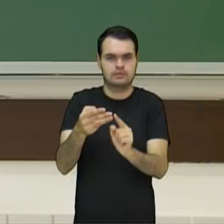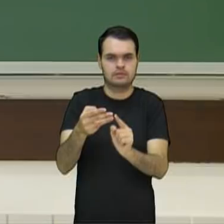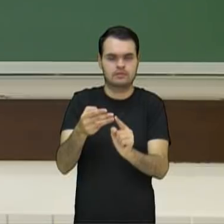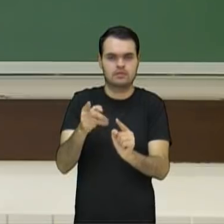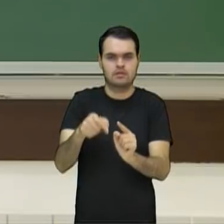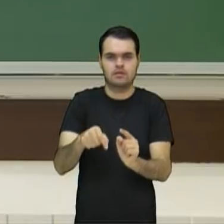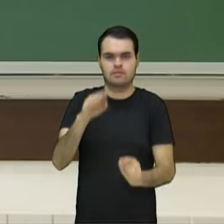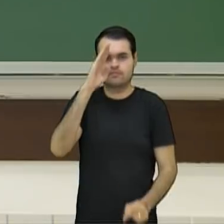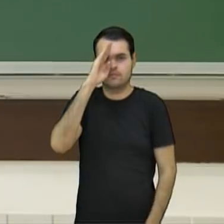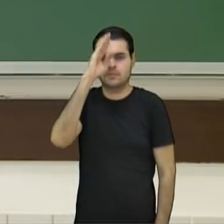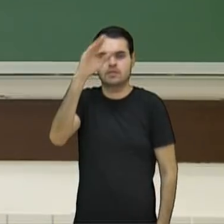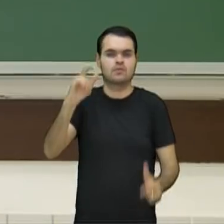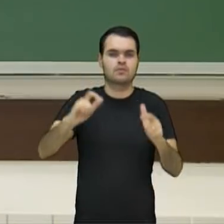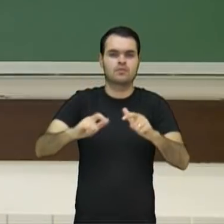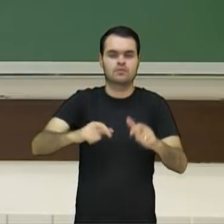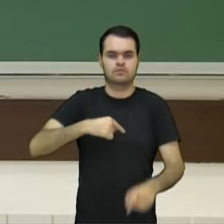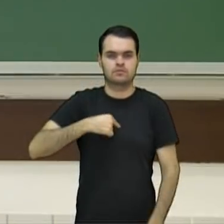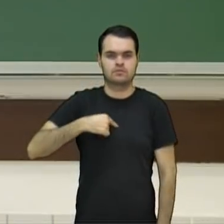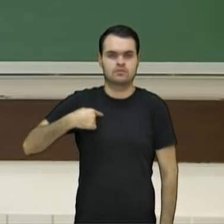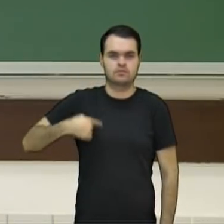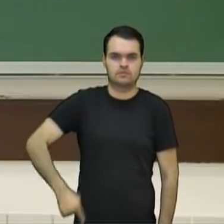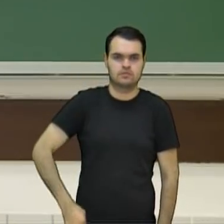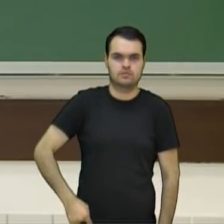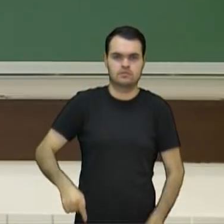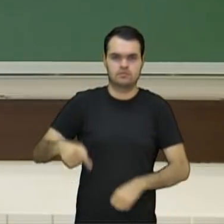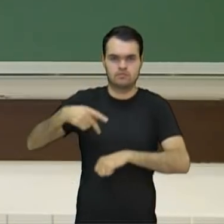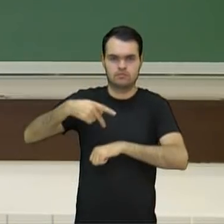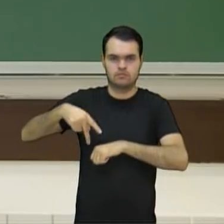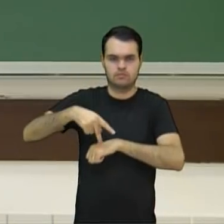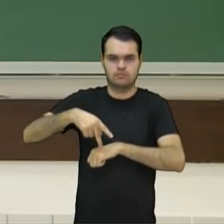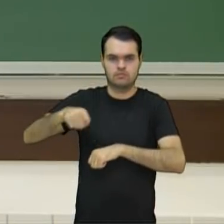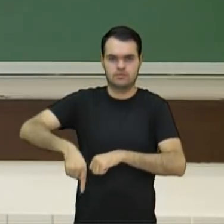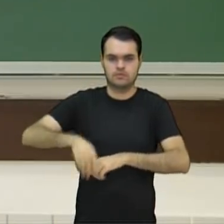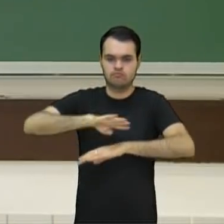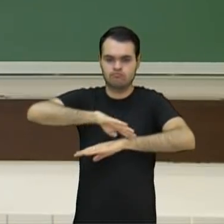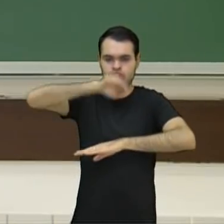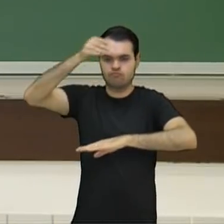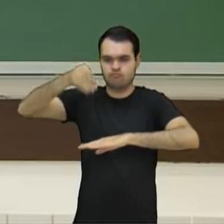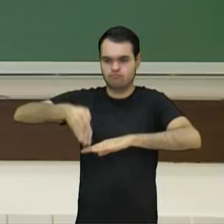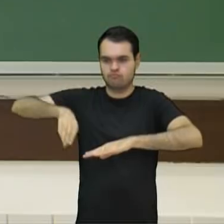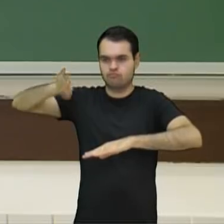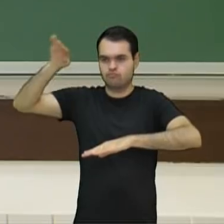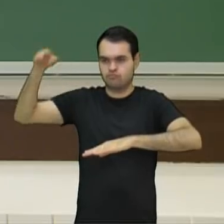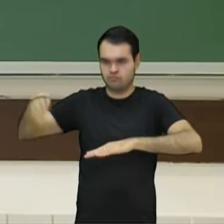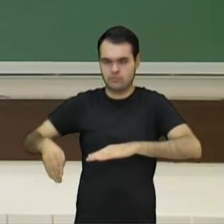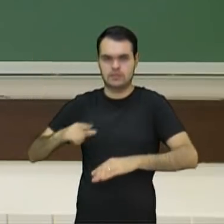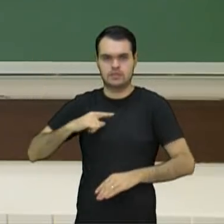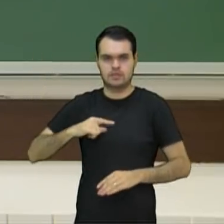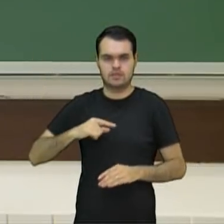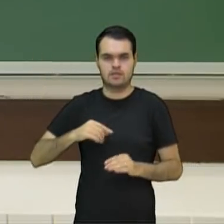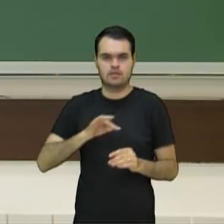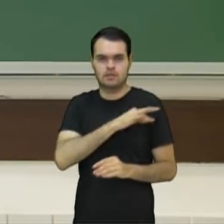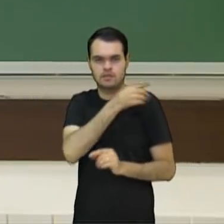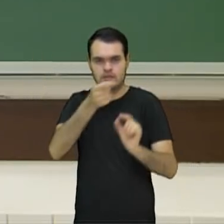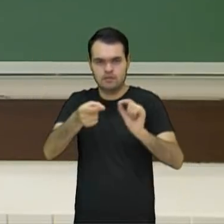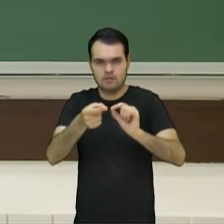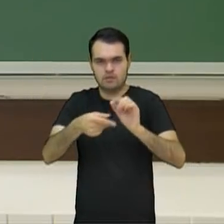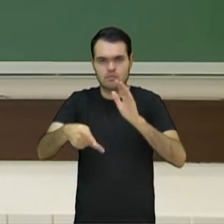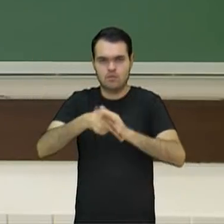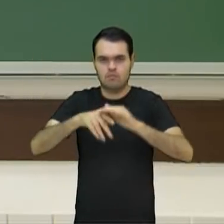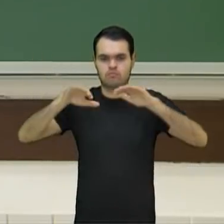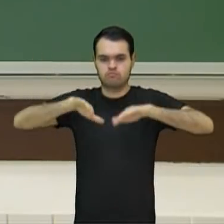em especial na China, em áreas de morros e montanhas, que é criado a técnica do